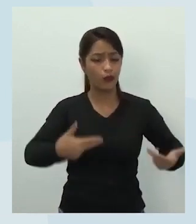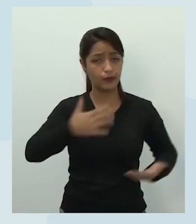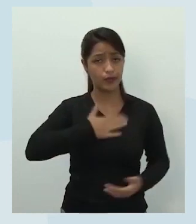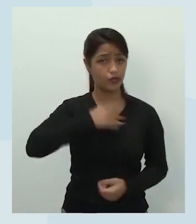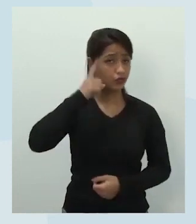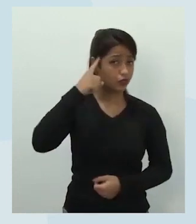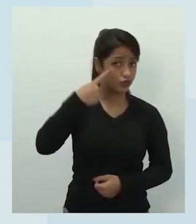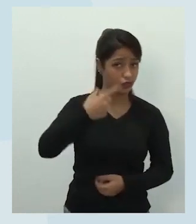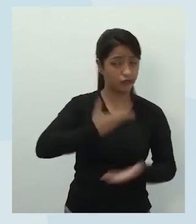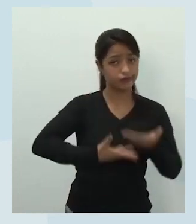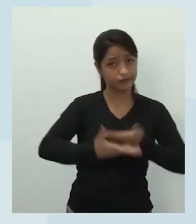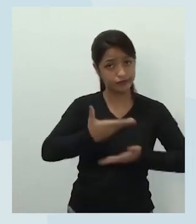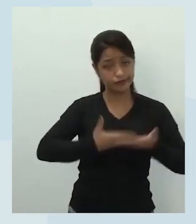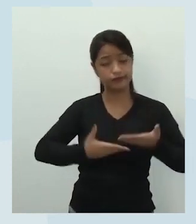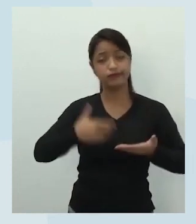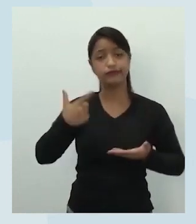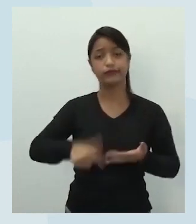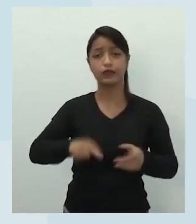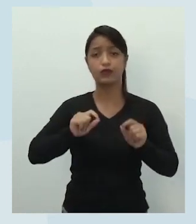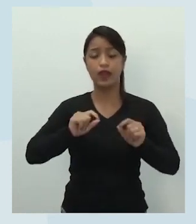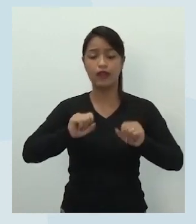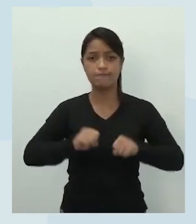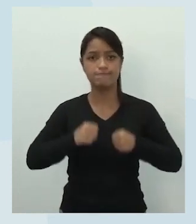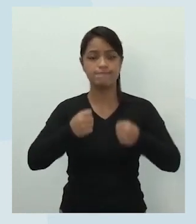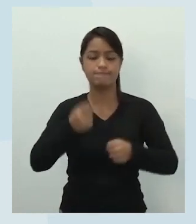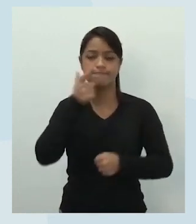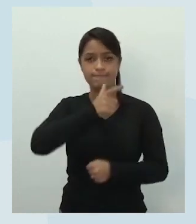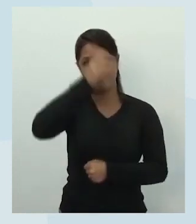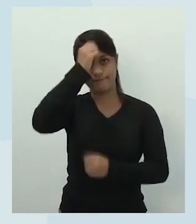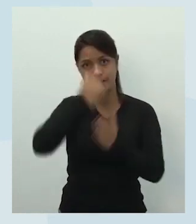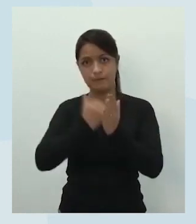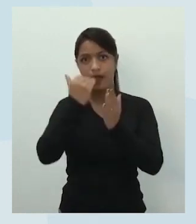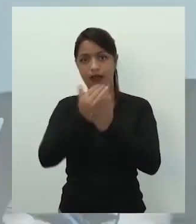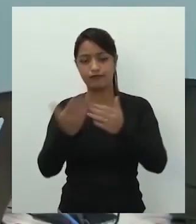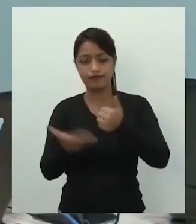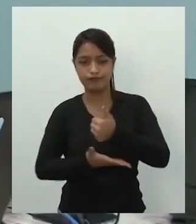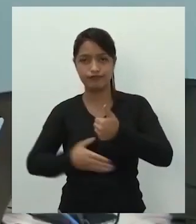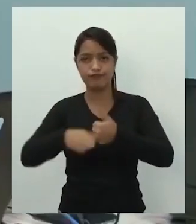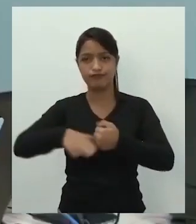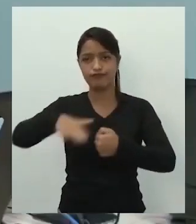e potencializar as aprendizagens em diferentes níveis.